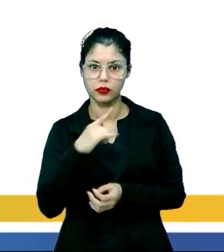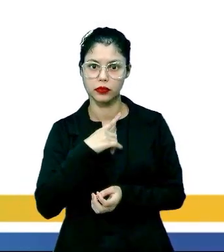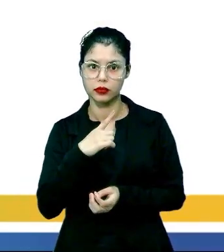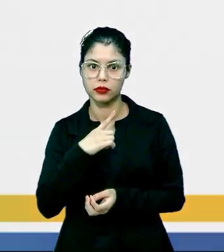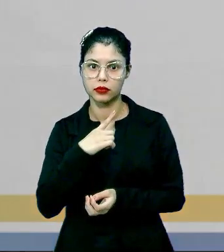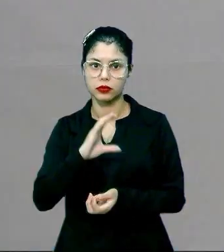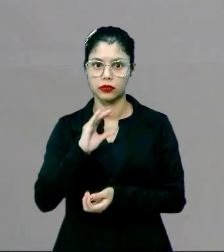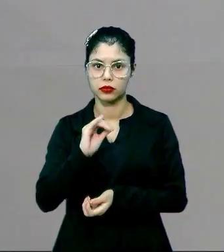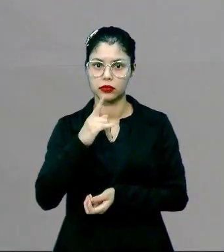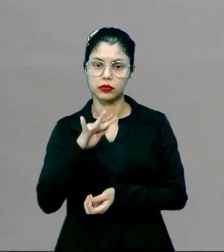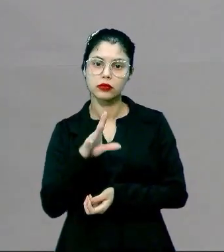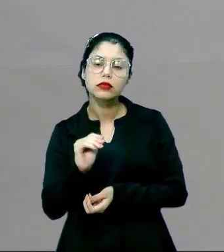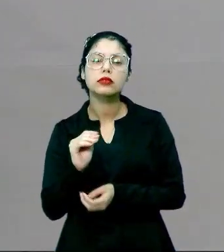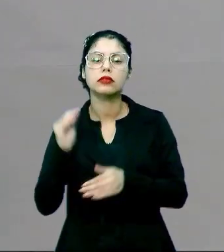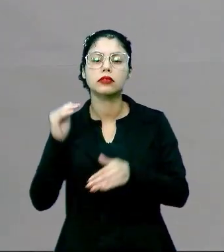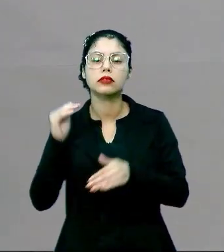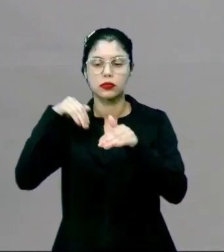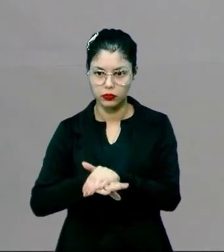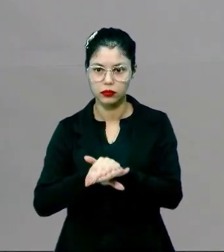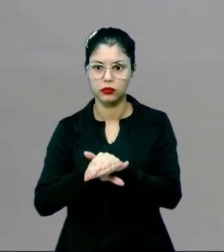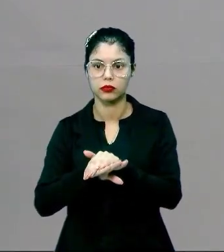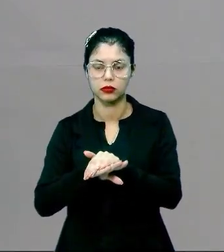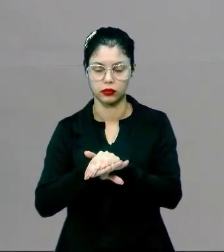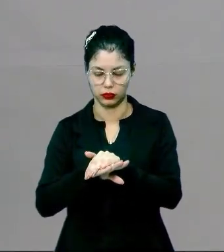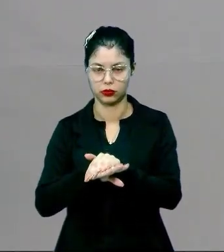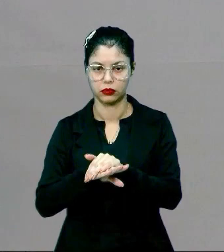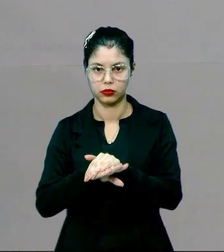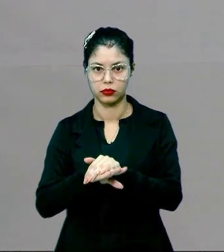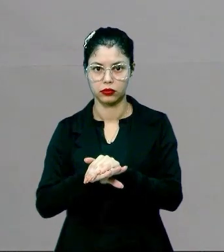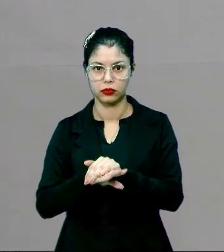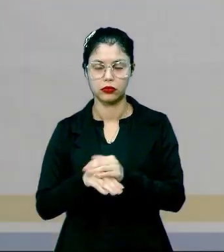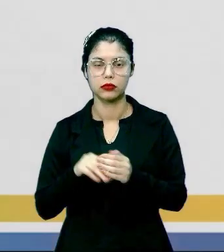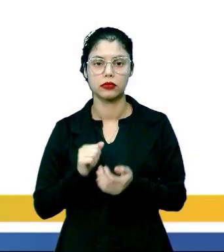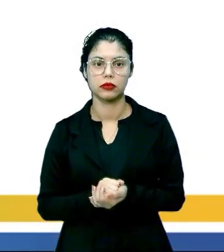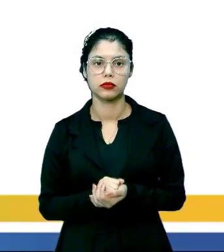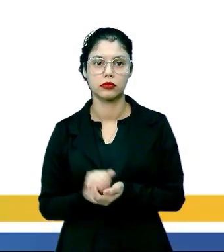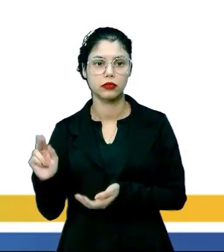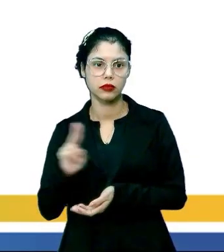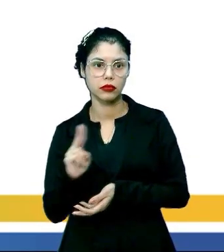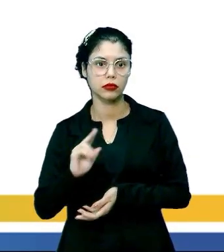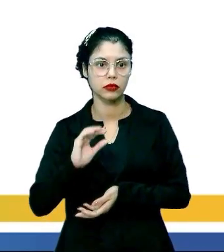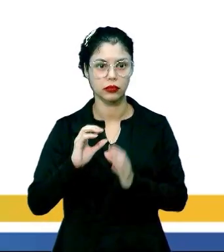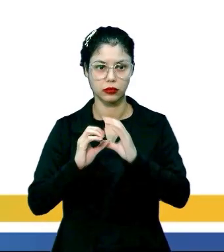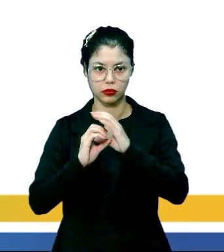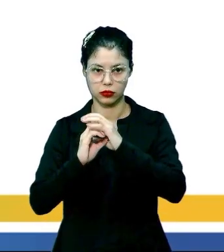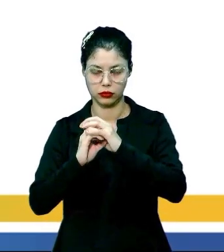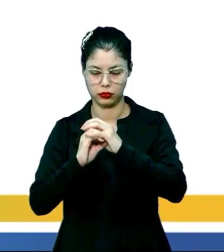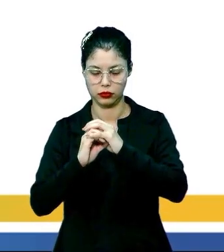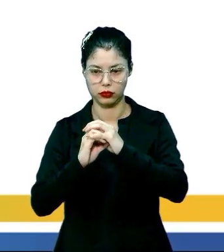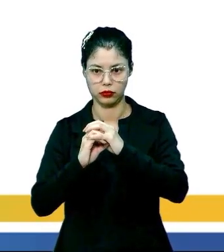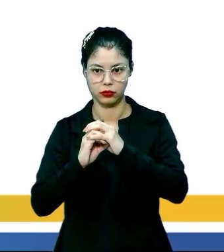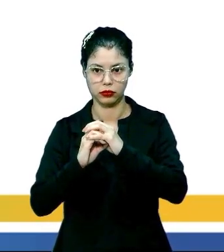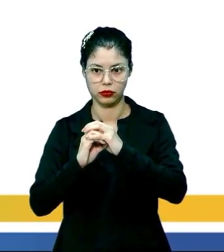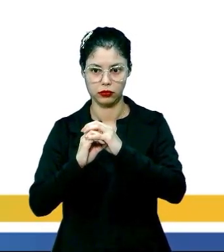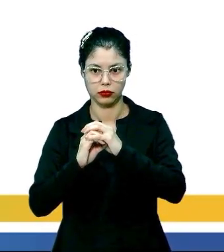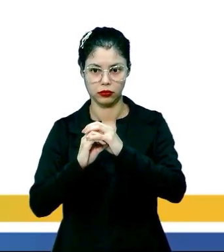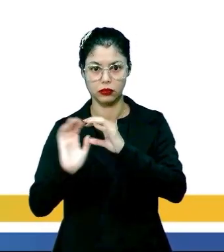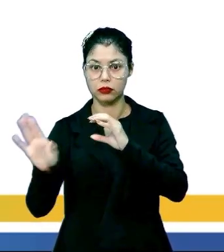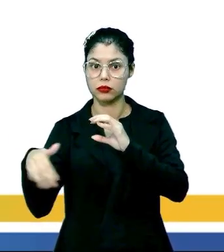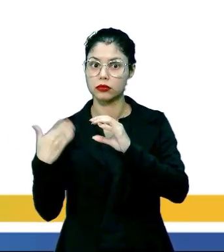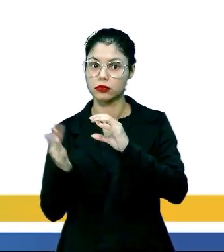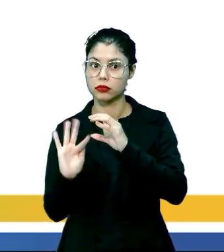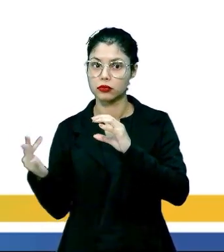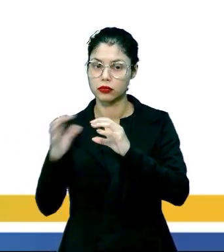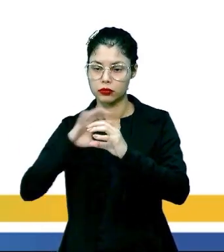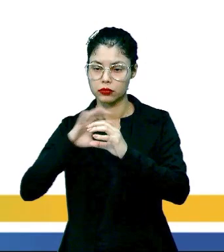uma cápsula. Cápsula guardar. Então, ele guarda esse glomérulo. Chamamos de cápsula renal ou cápsula de Bloom. Qual é a